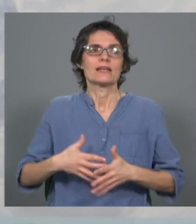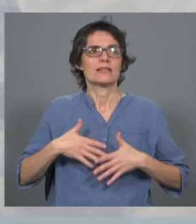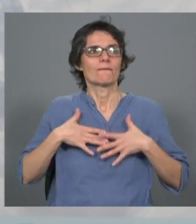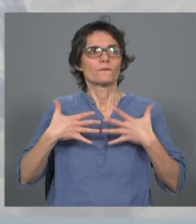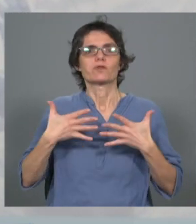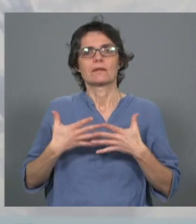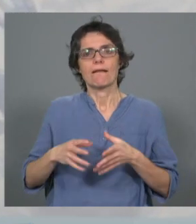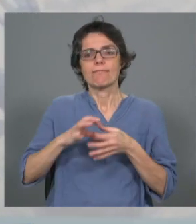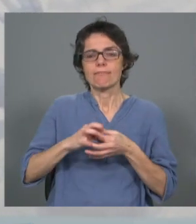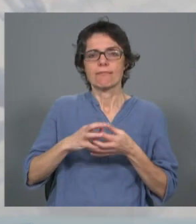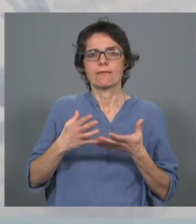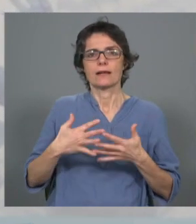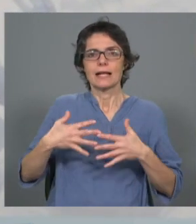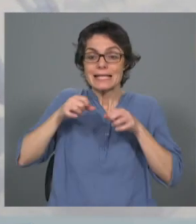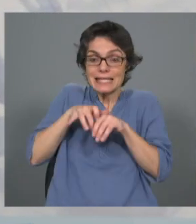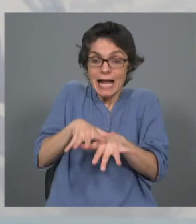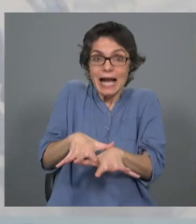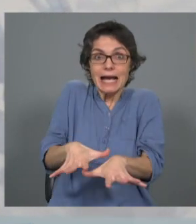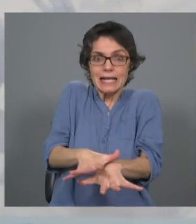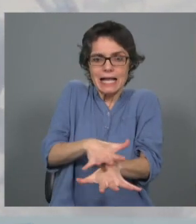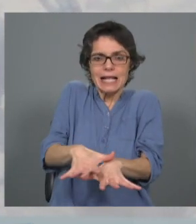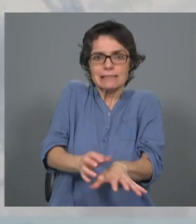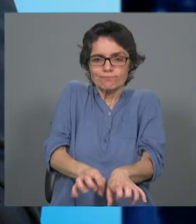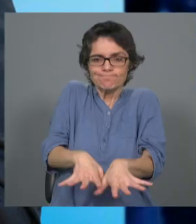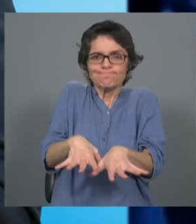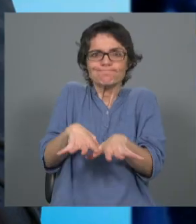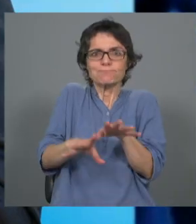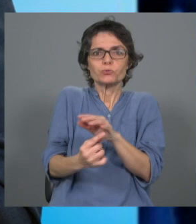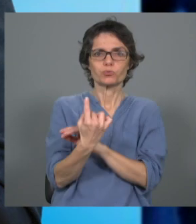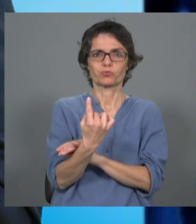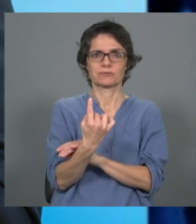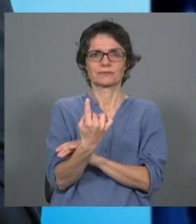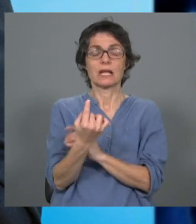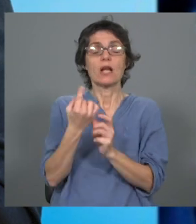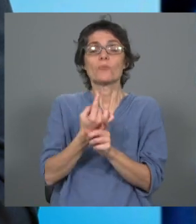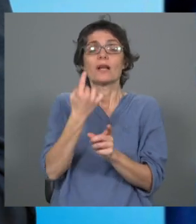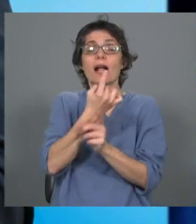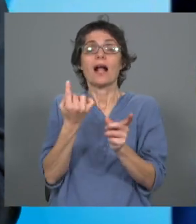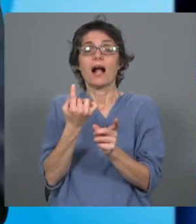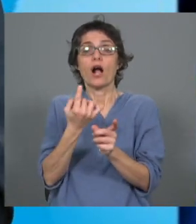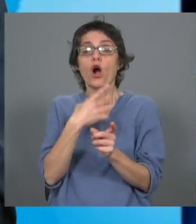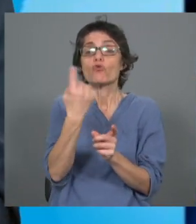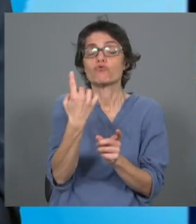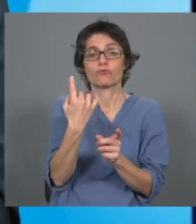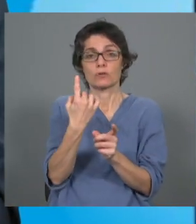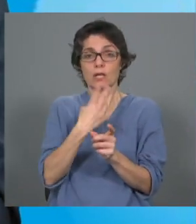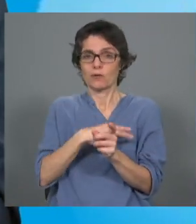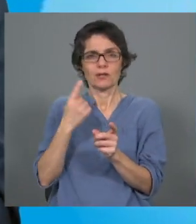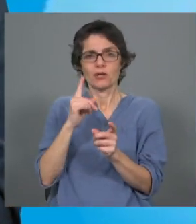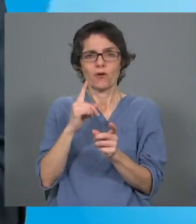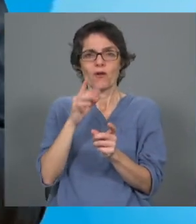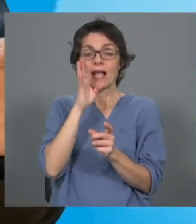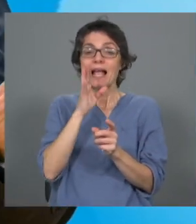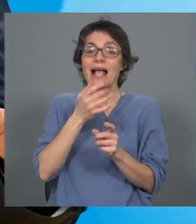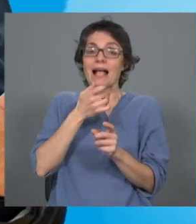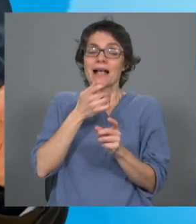ligados a este tronco comum, que é também a Igreja. Não é? Porque nós não podemos ser cristãos isoladamente, só agarrados à mesma videira.